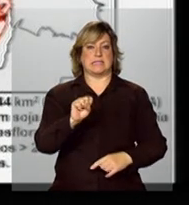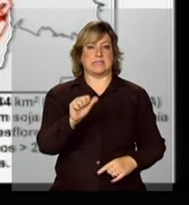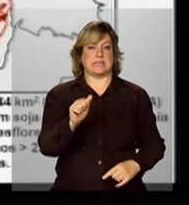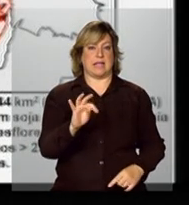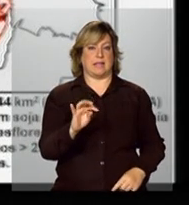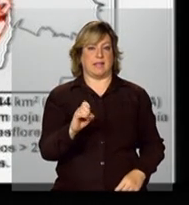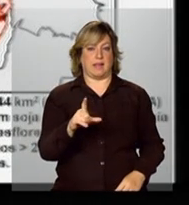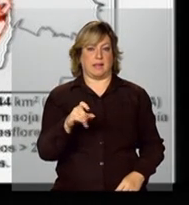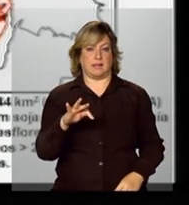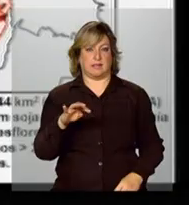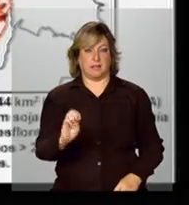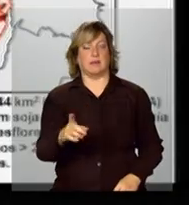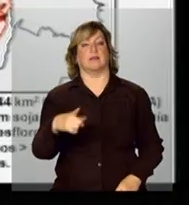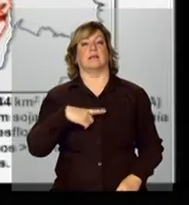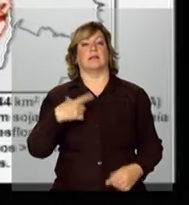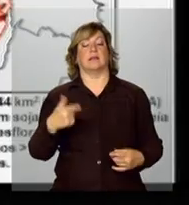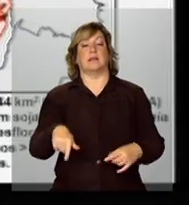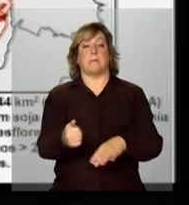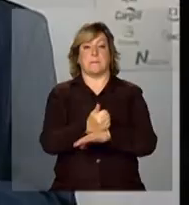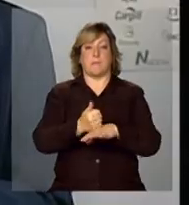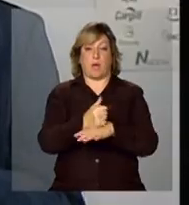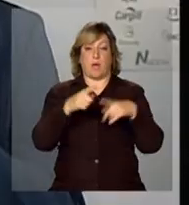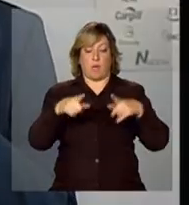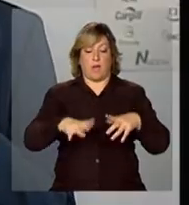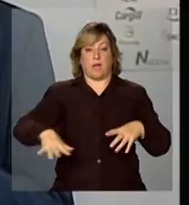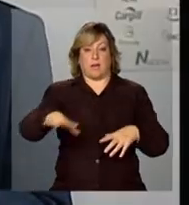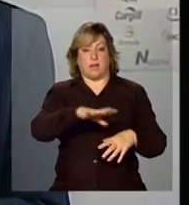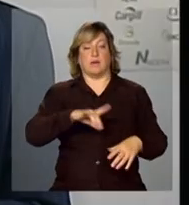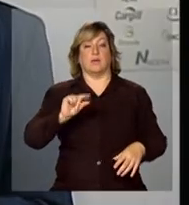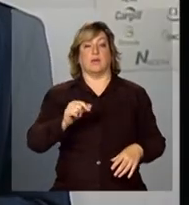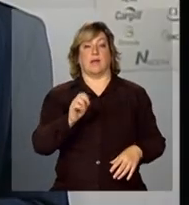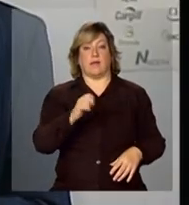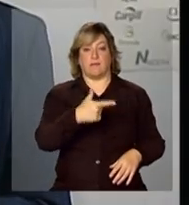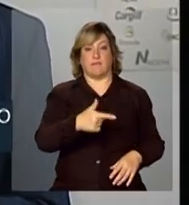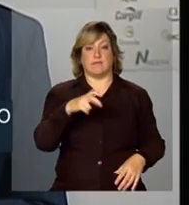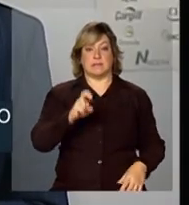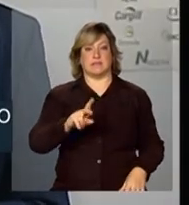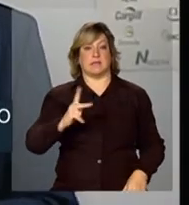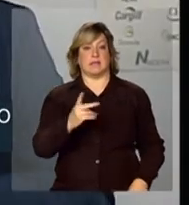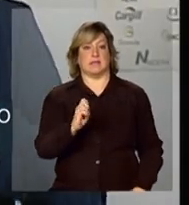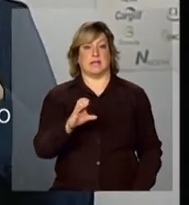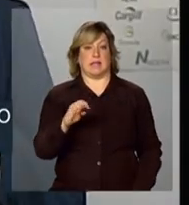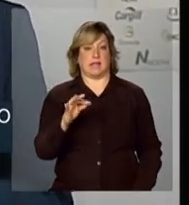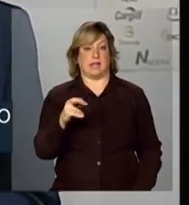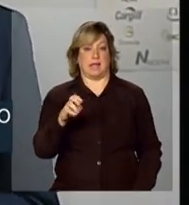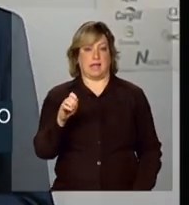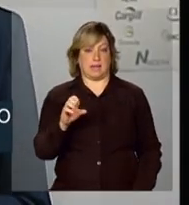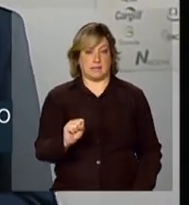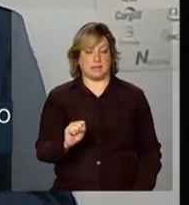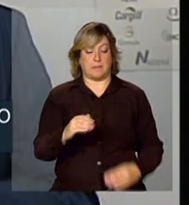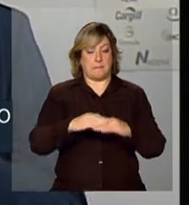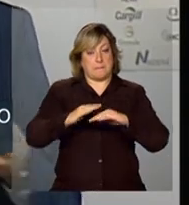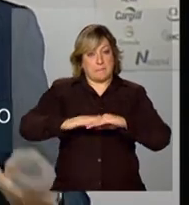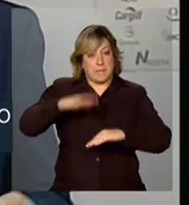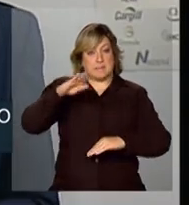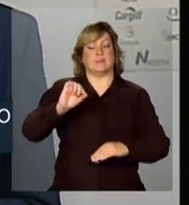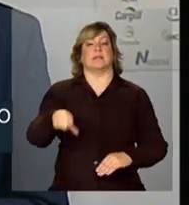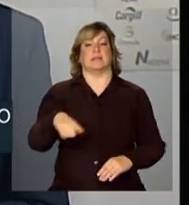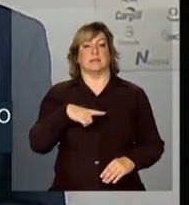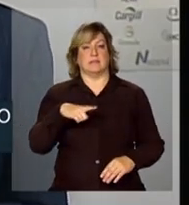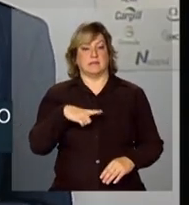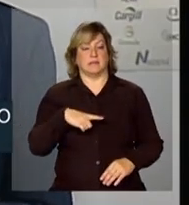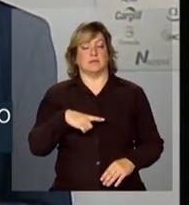área observada para esse monitoramento é de 25 hectares. Então, é de 25 hectares para cima, e isso